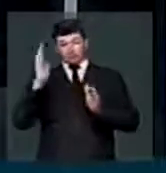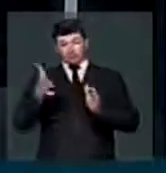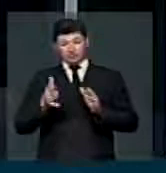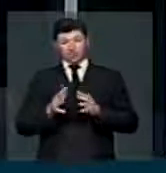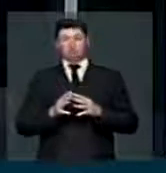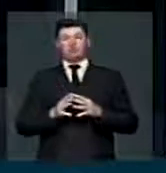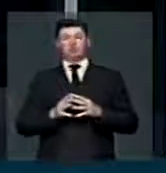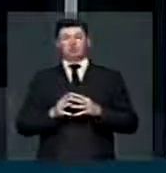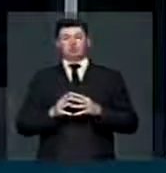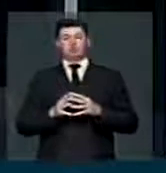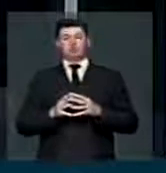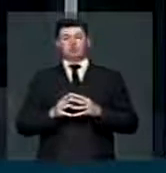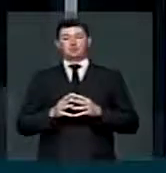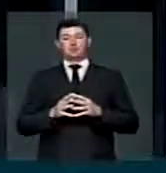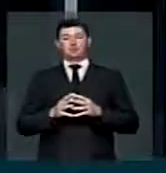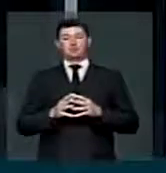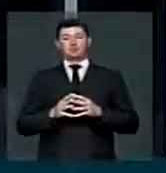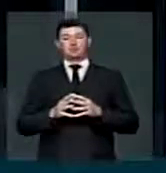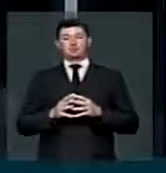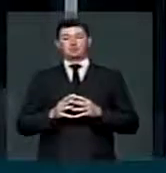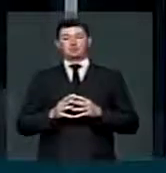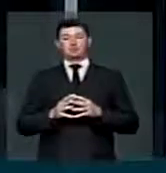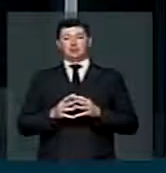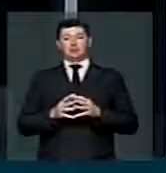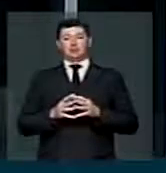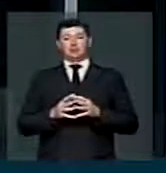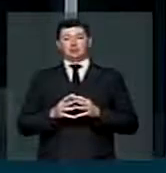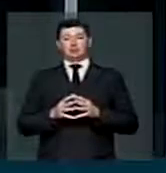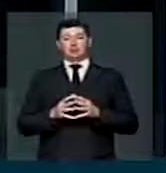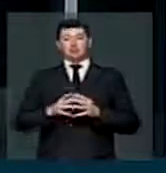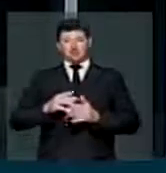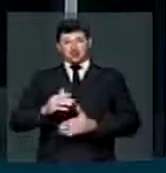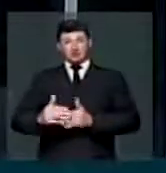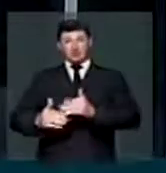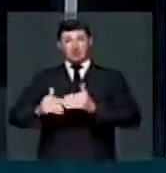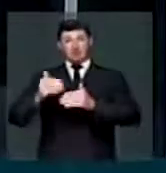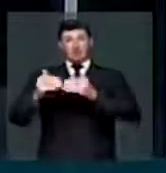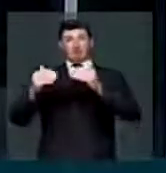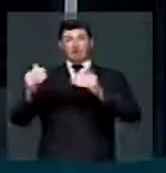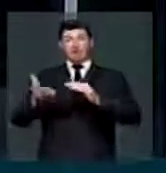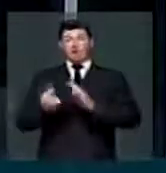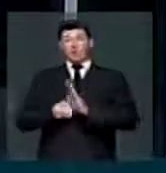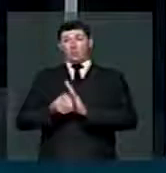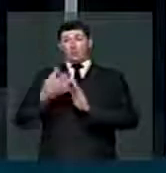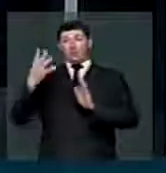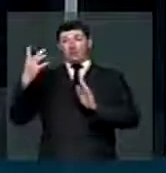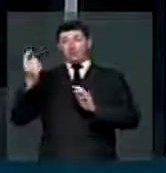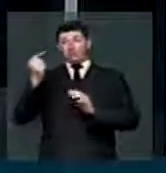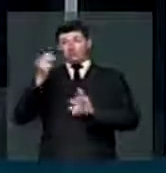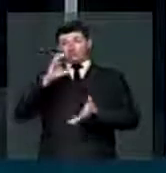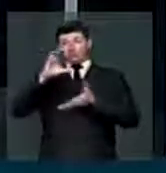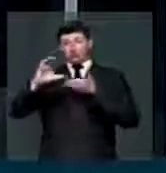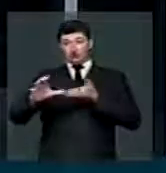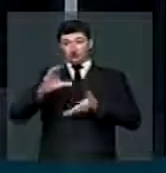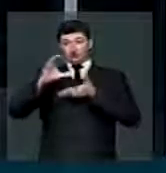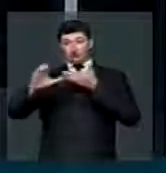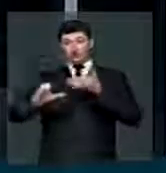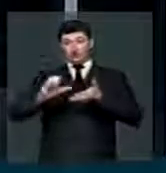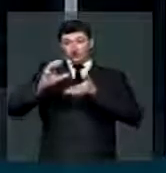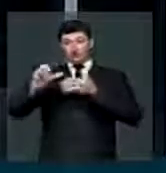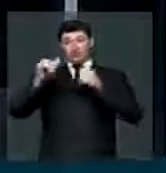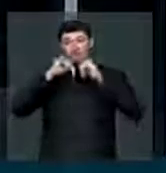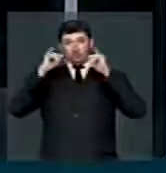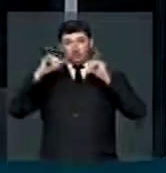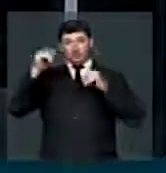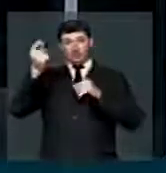demonstram que a evolução fantástica do volume de dinheiro investido na publicidade